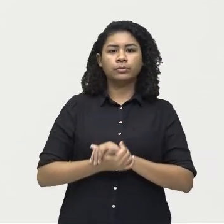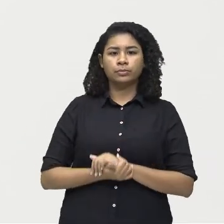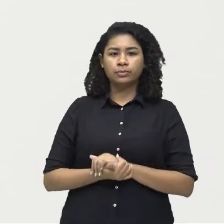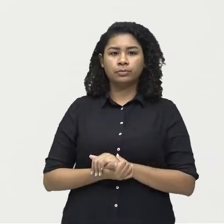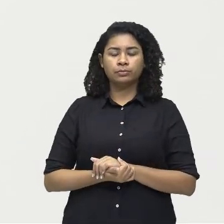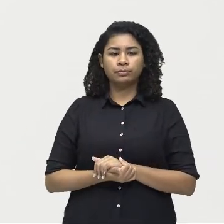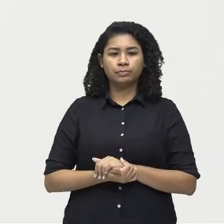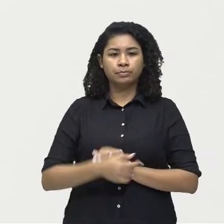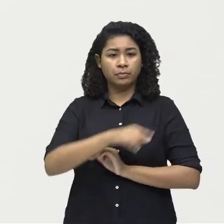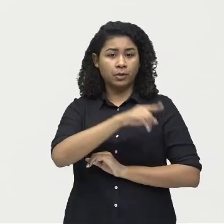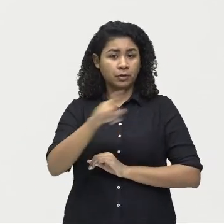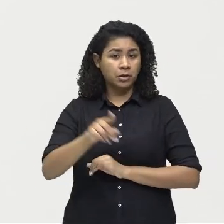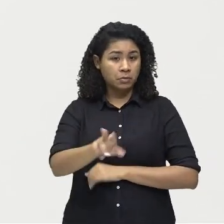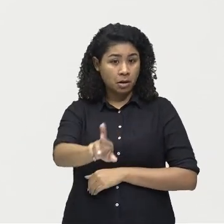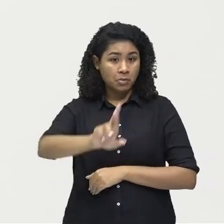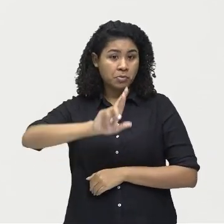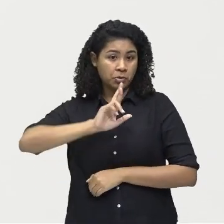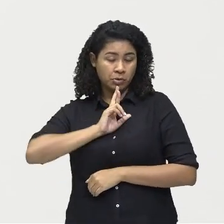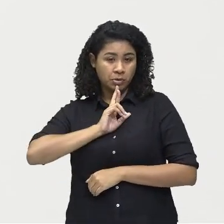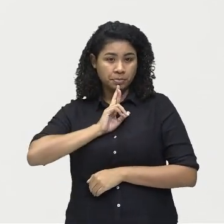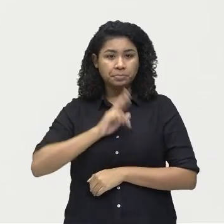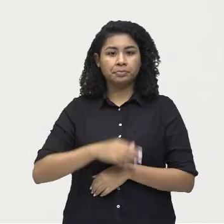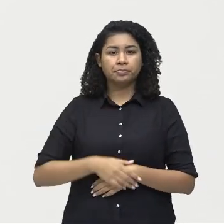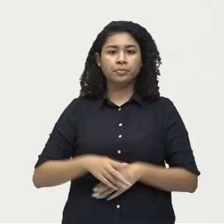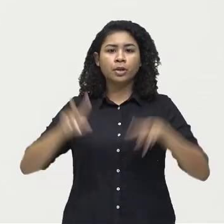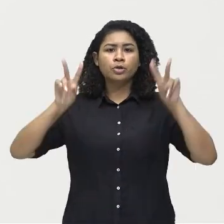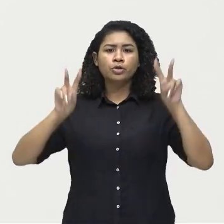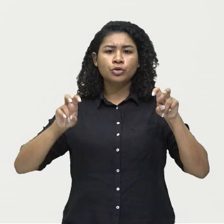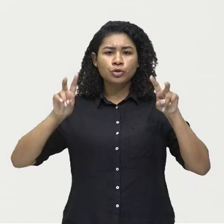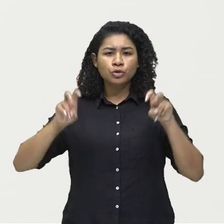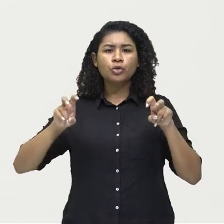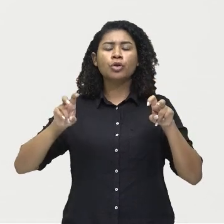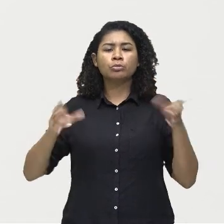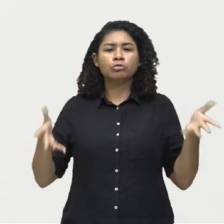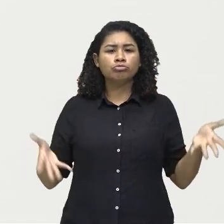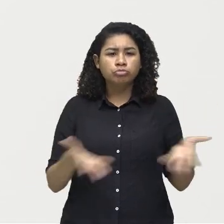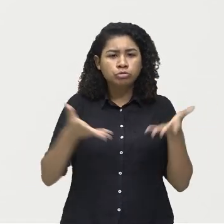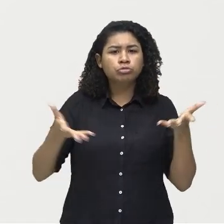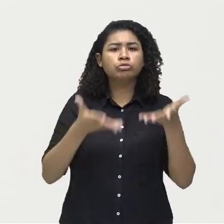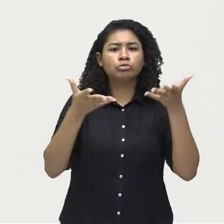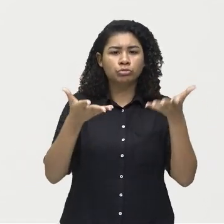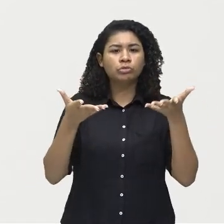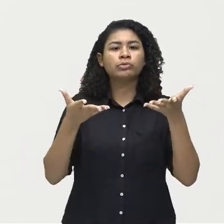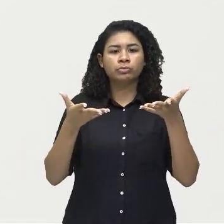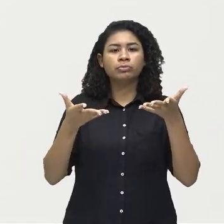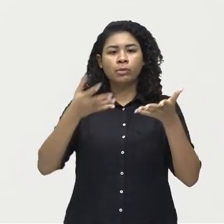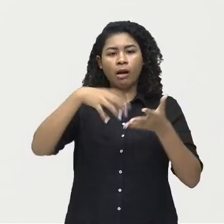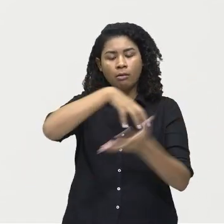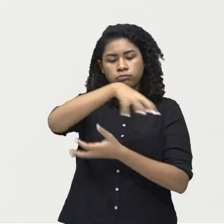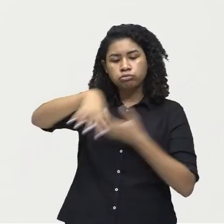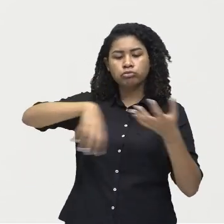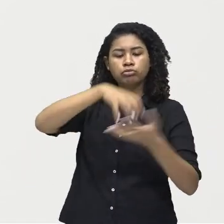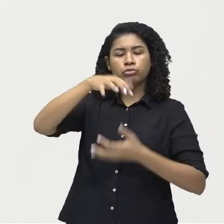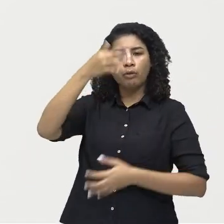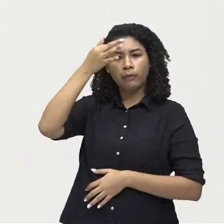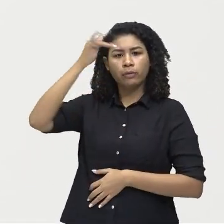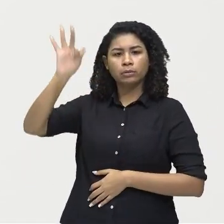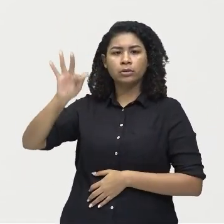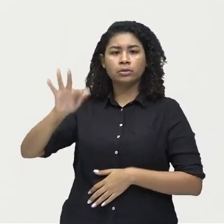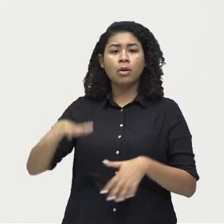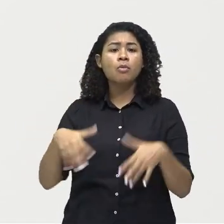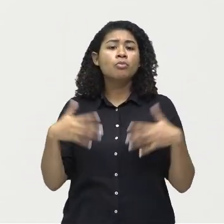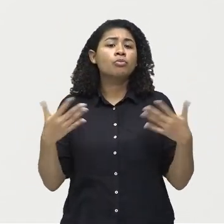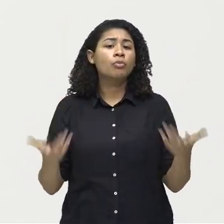discursiva que pergunta: aponte os motivos que desencadearam a Revolução Francesa.